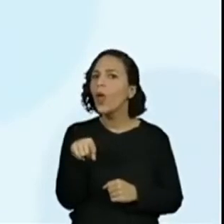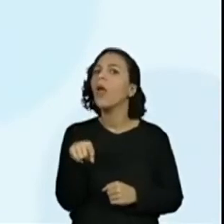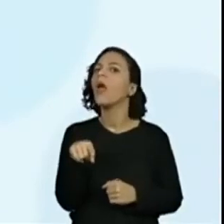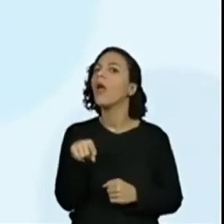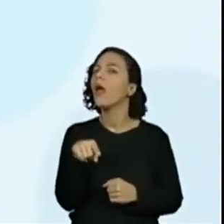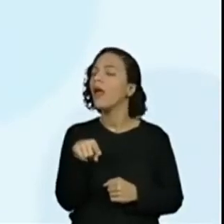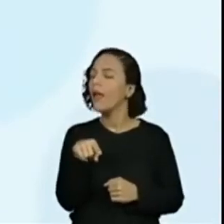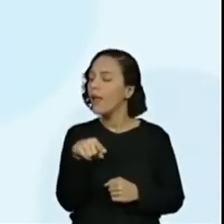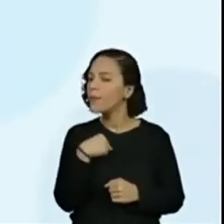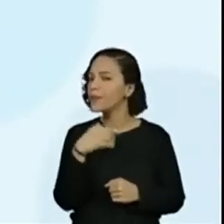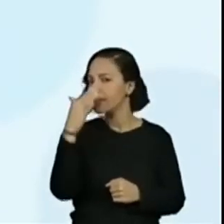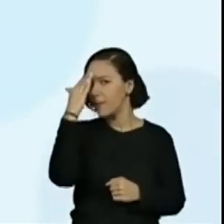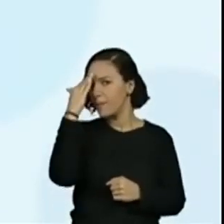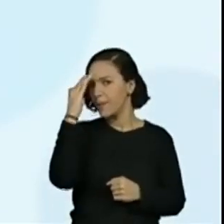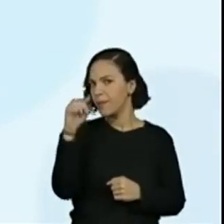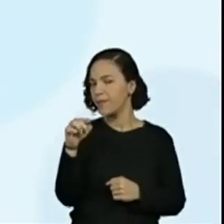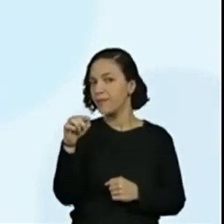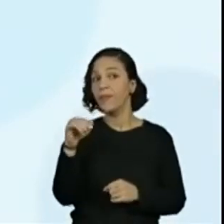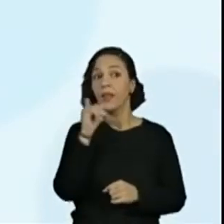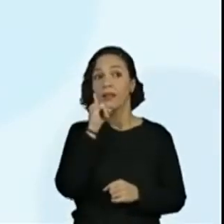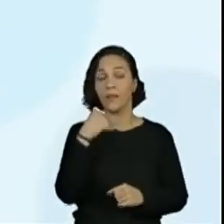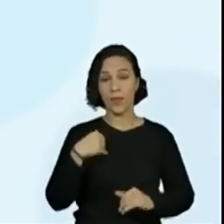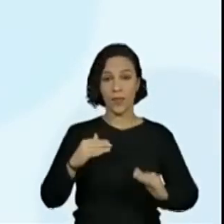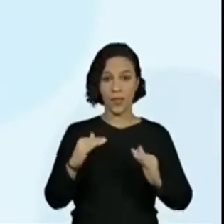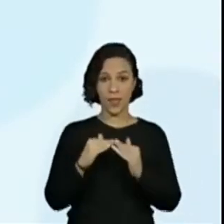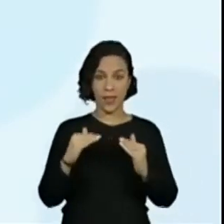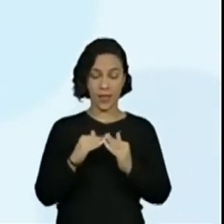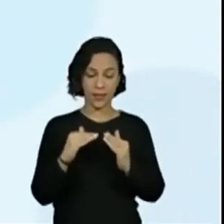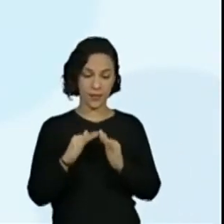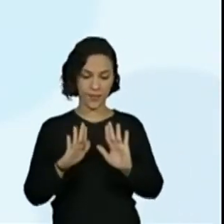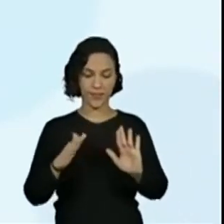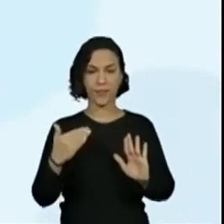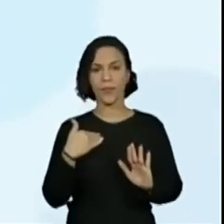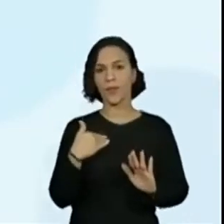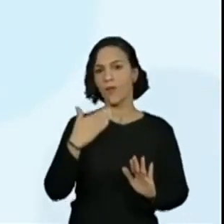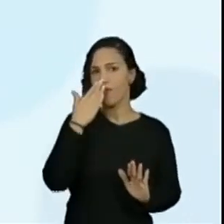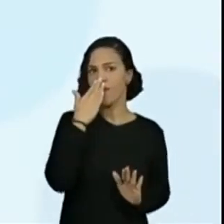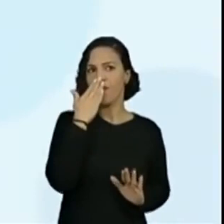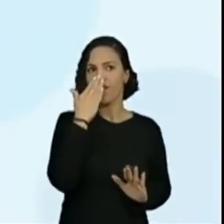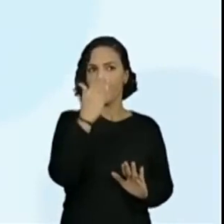pensando que, como é que eles vão sair ali da casa, eles vão estar de frente para onde?